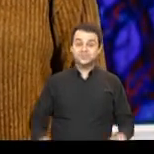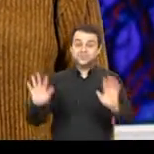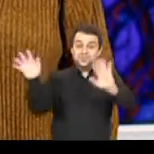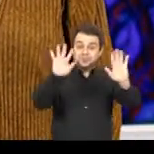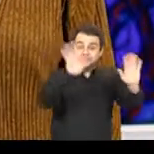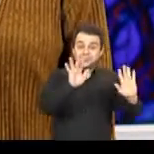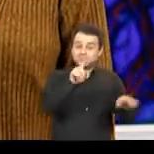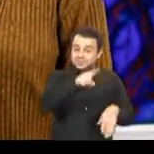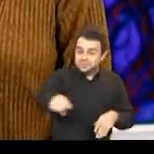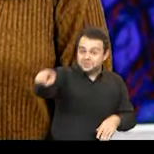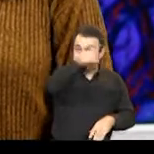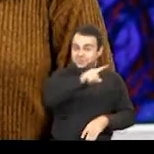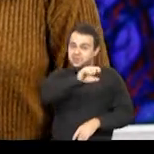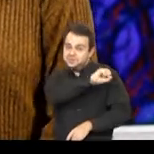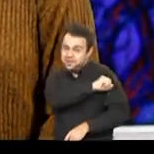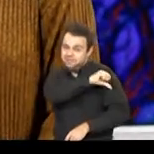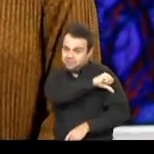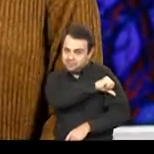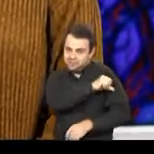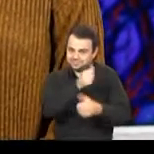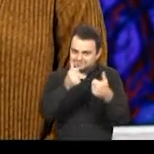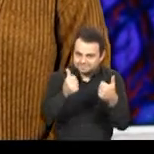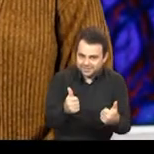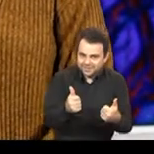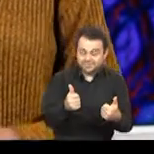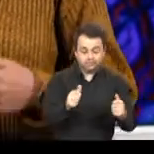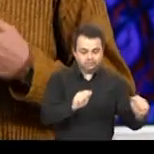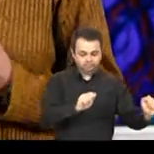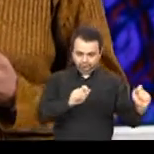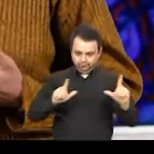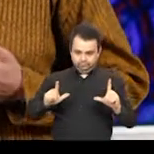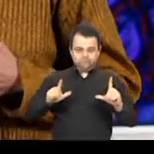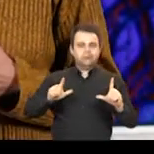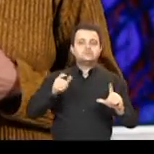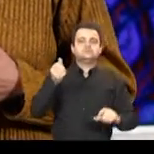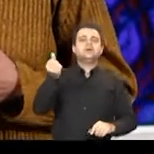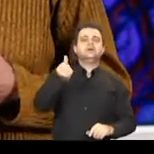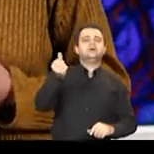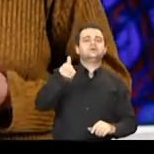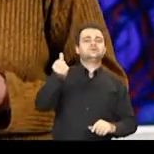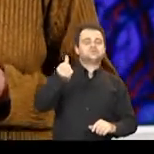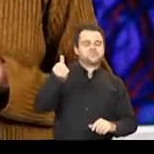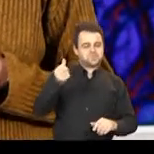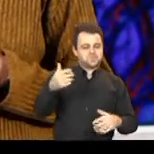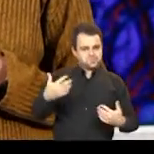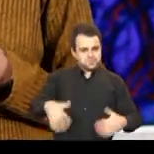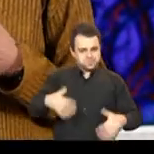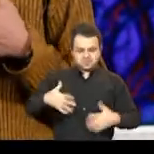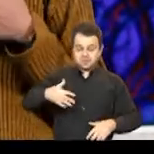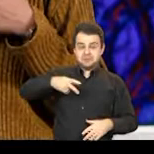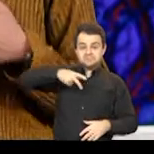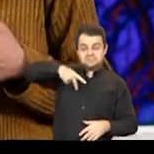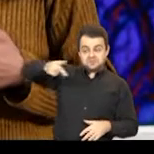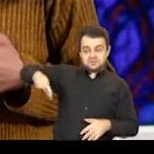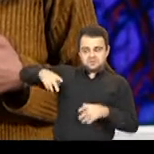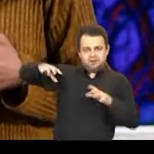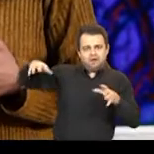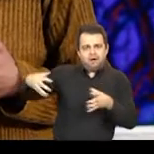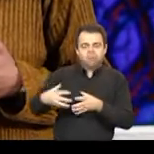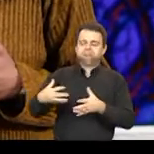Olá, pessoal do 8º e 9º ano. Chegamos ao nosso 6º encontro. Estamos